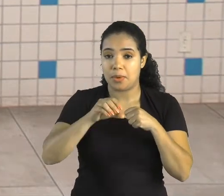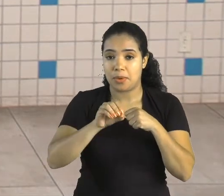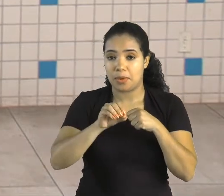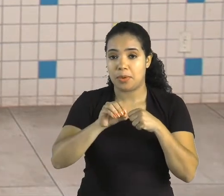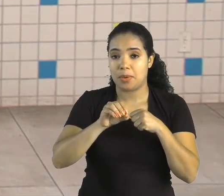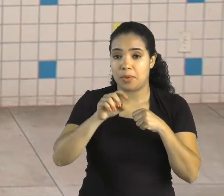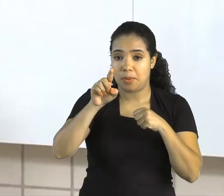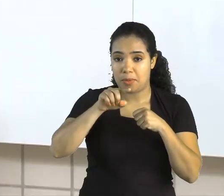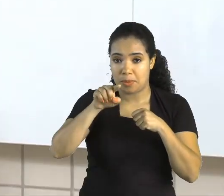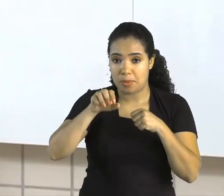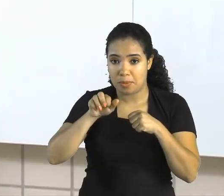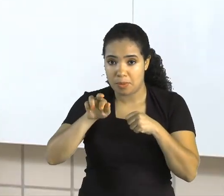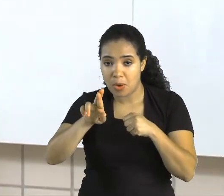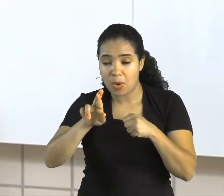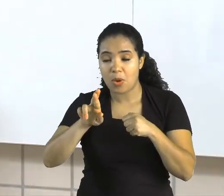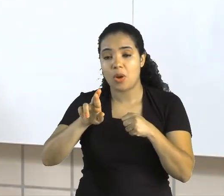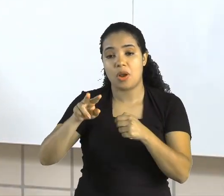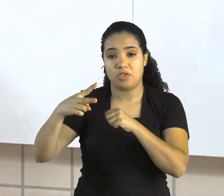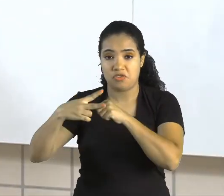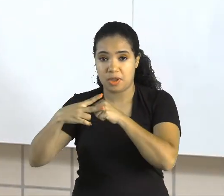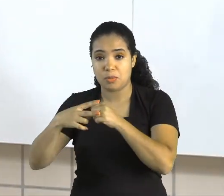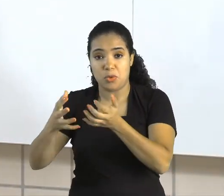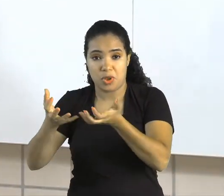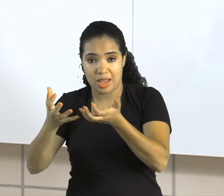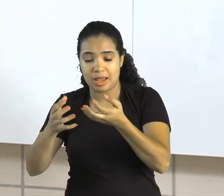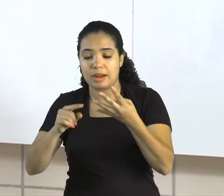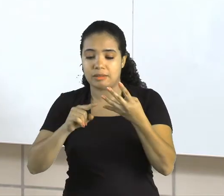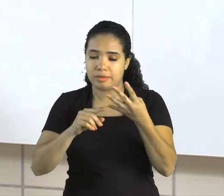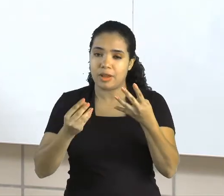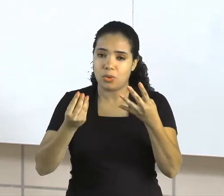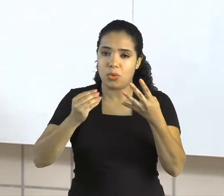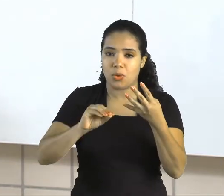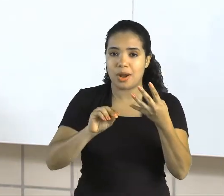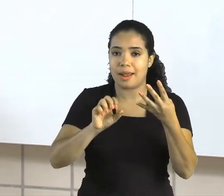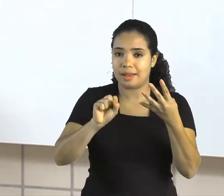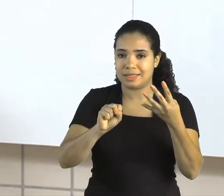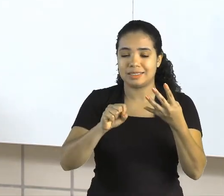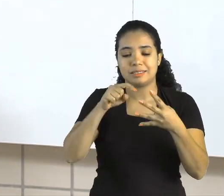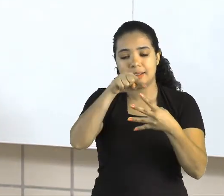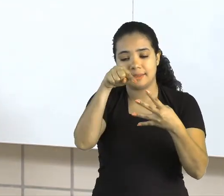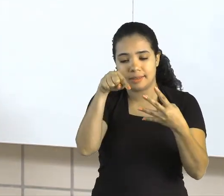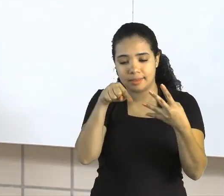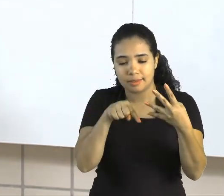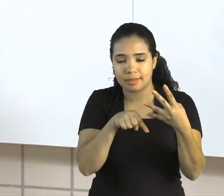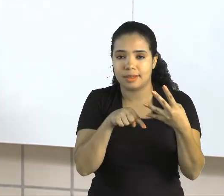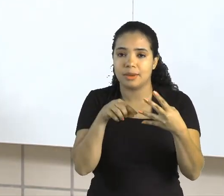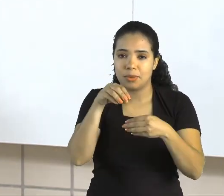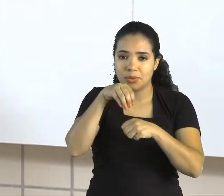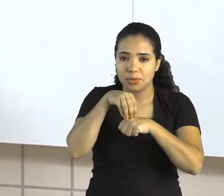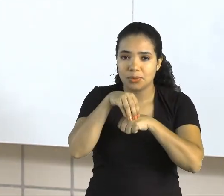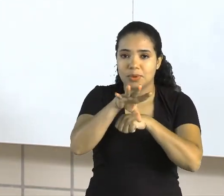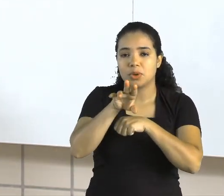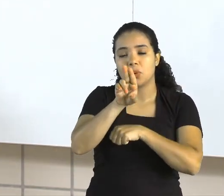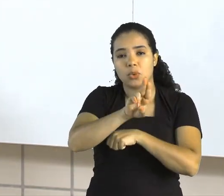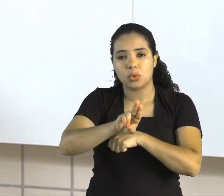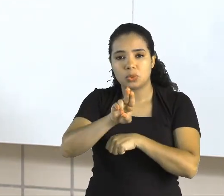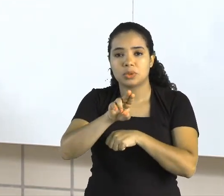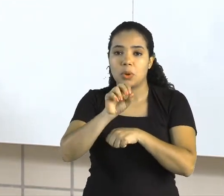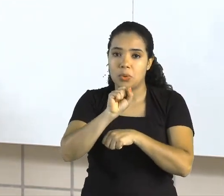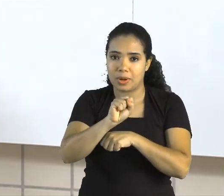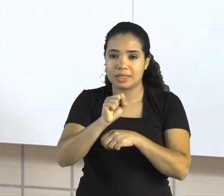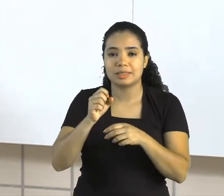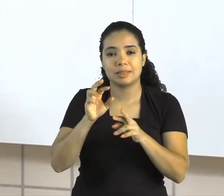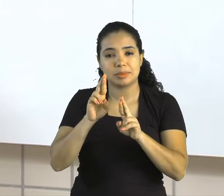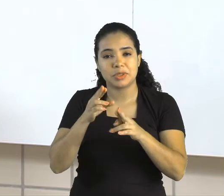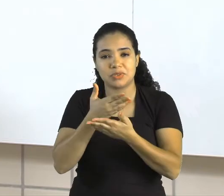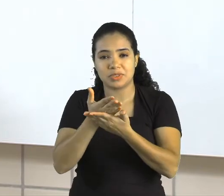de Z. Ficou fácil, não ficou agora? Nós temos aí 4 dicas para utilizar o S, som de Z. Espero que